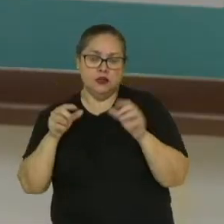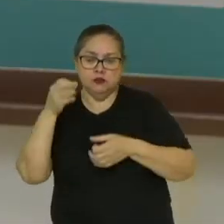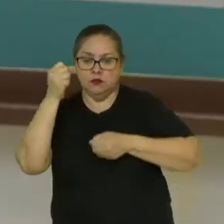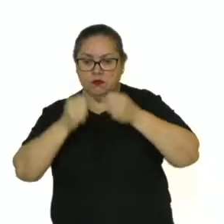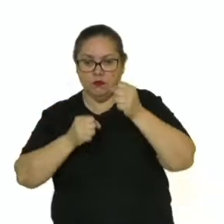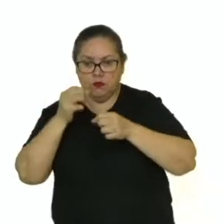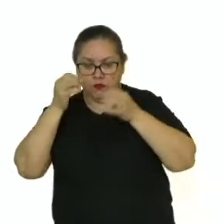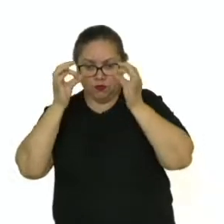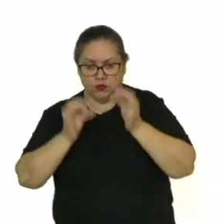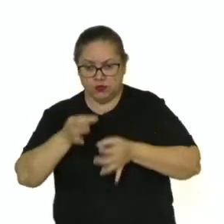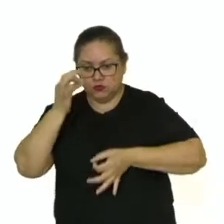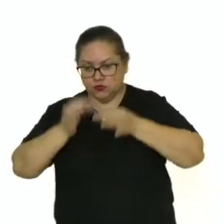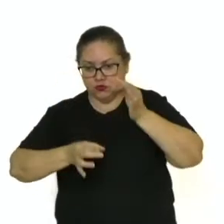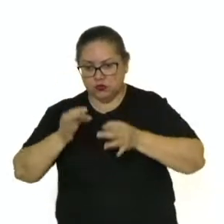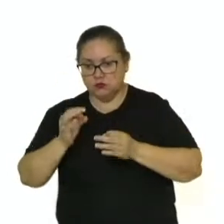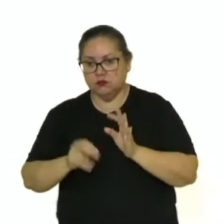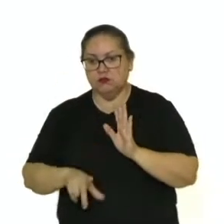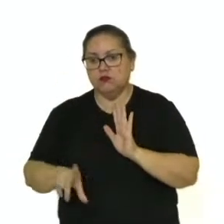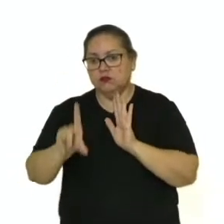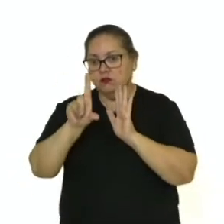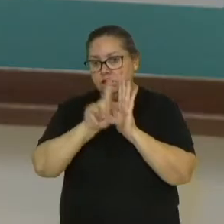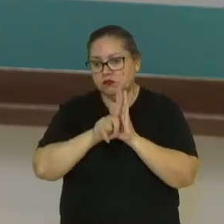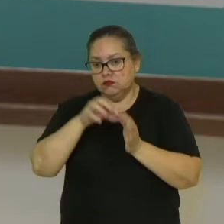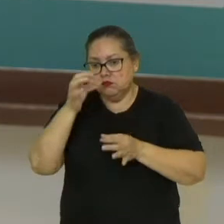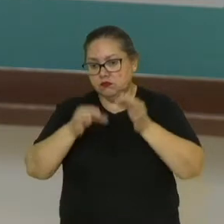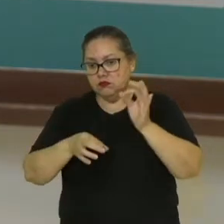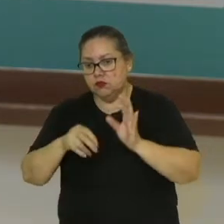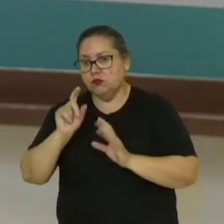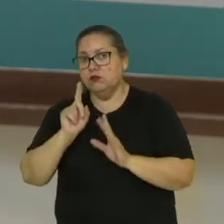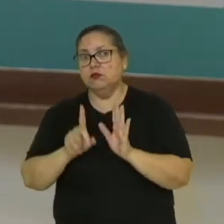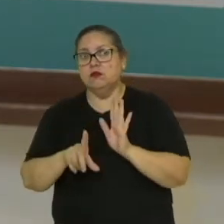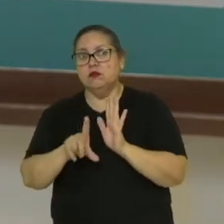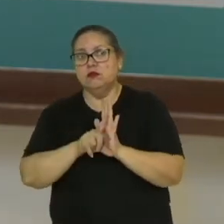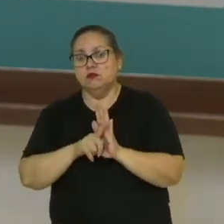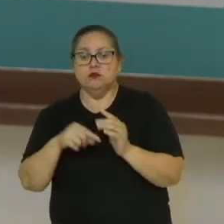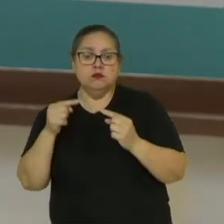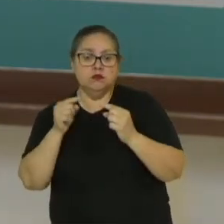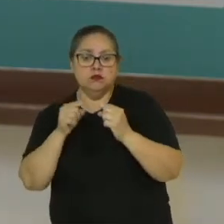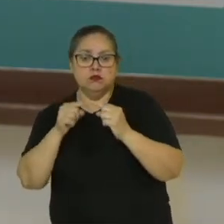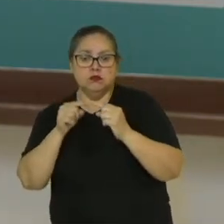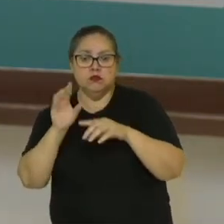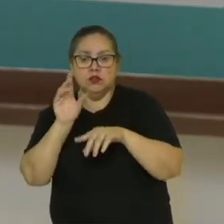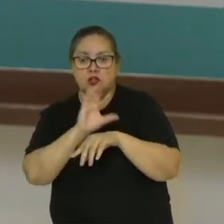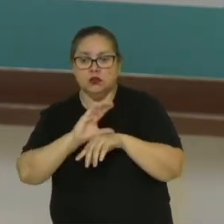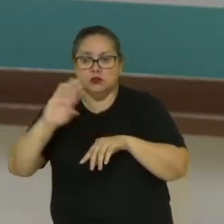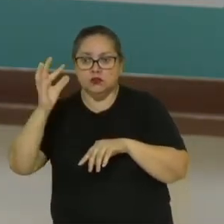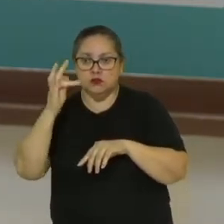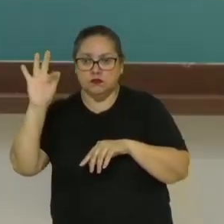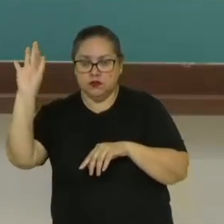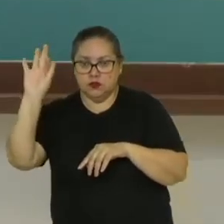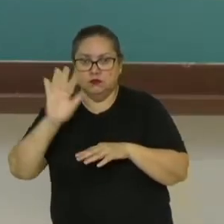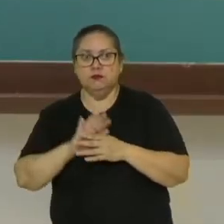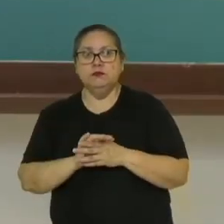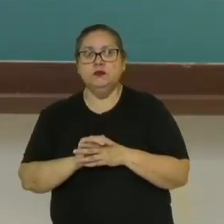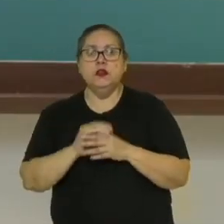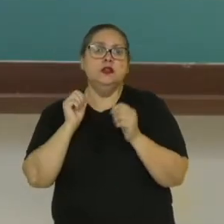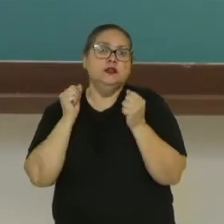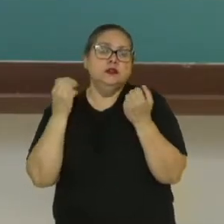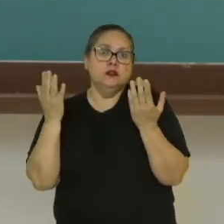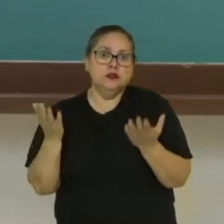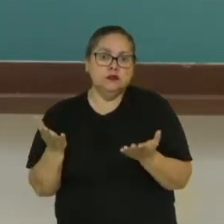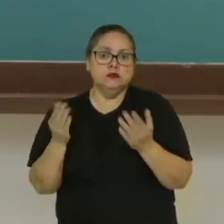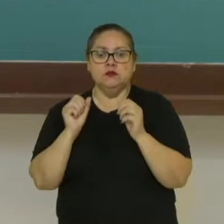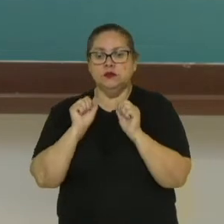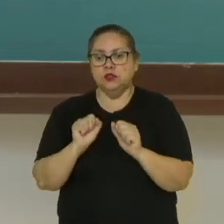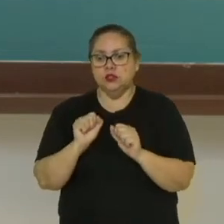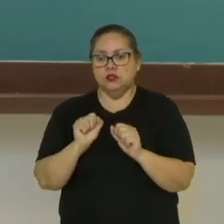Judiciário, que julga de acordo com as leis criadas pelo Poder Legislativo e de acordo com a Constituição, né? Então, o